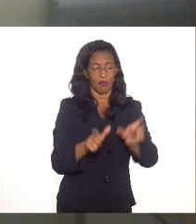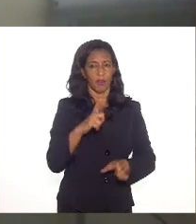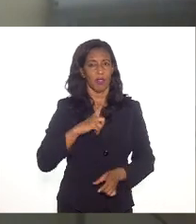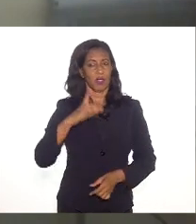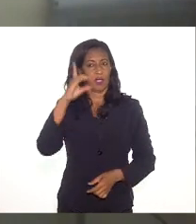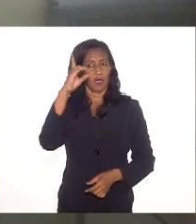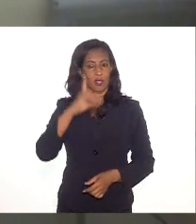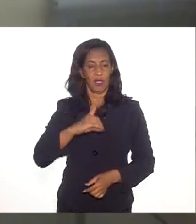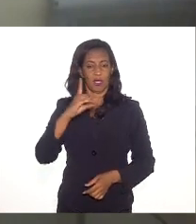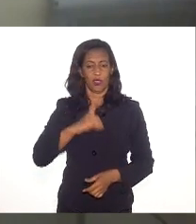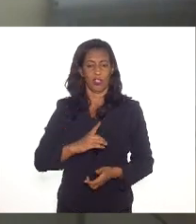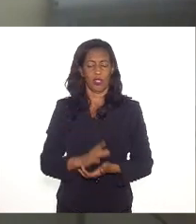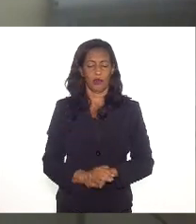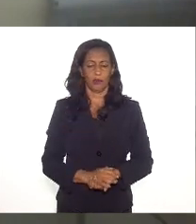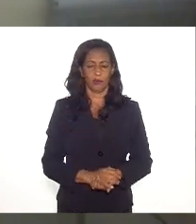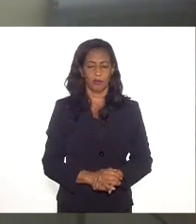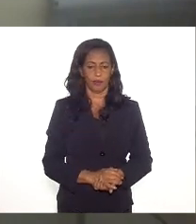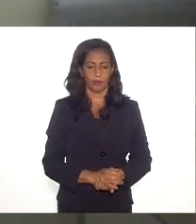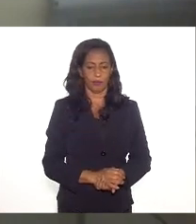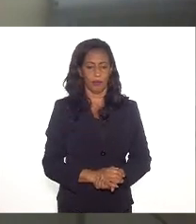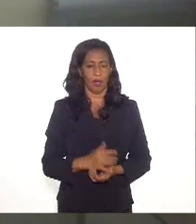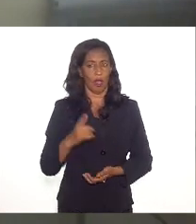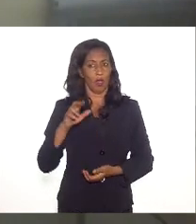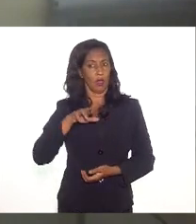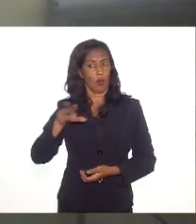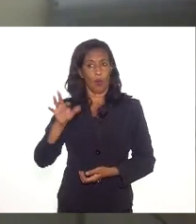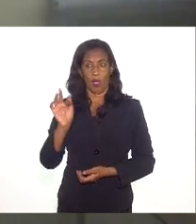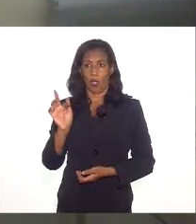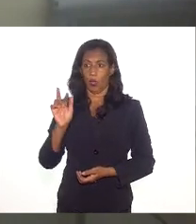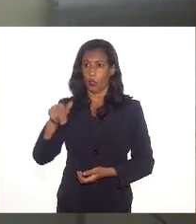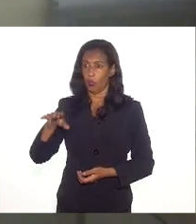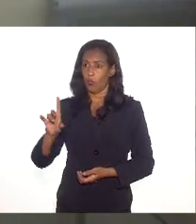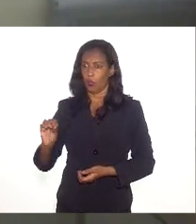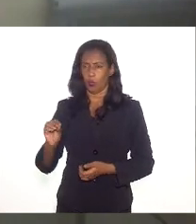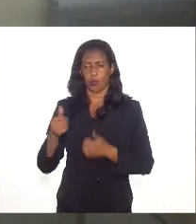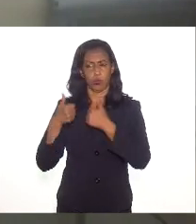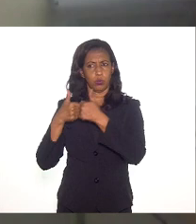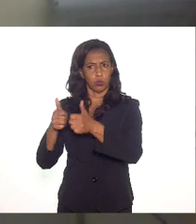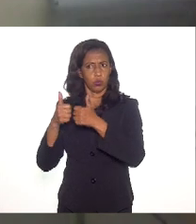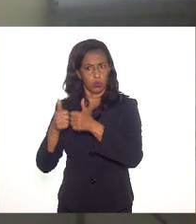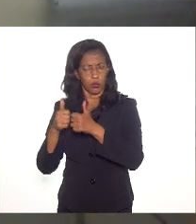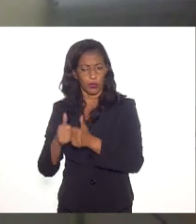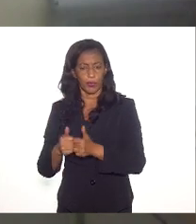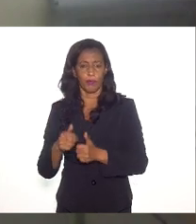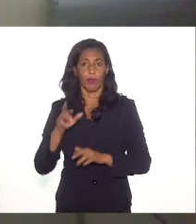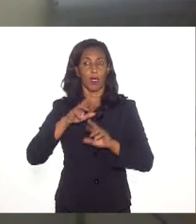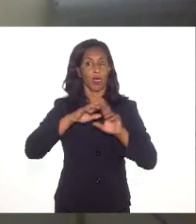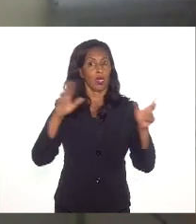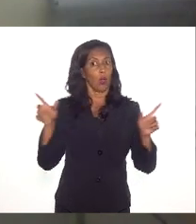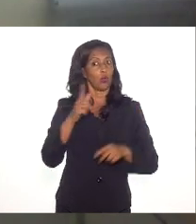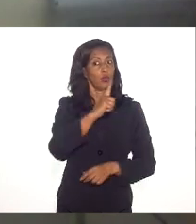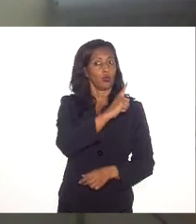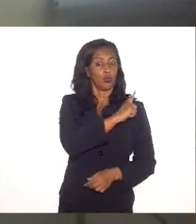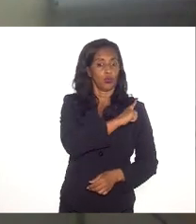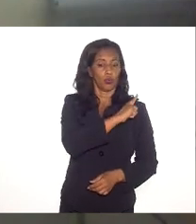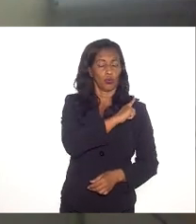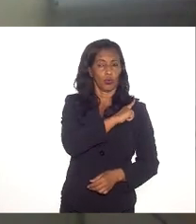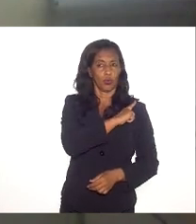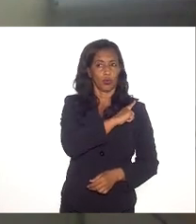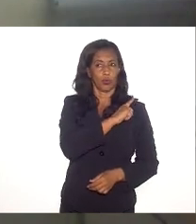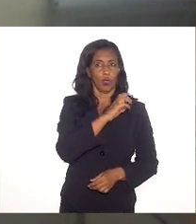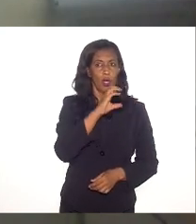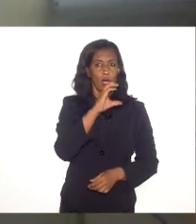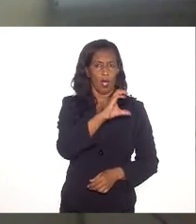direito à sobra. Não seria nem do Fundo Estadual de Transporte, nem tampouco dos gestores da Câmara